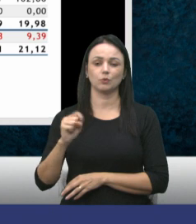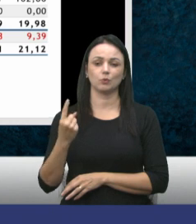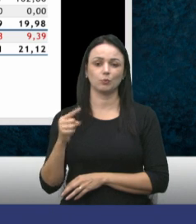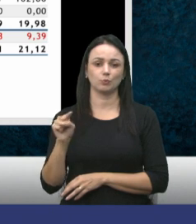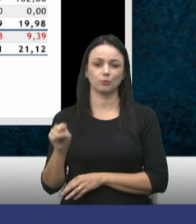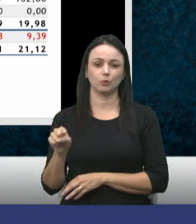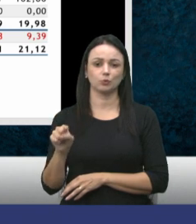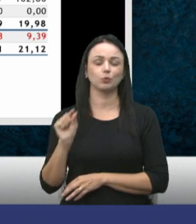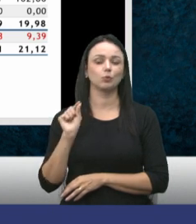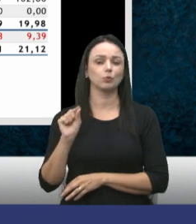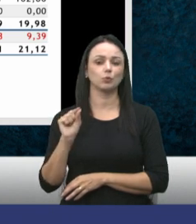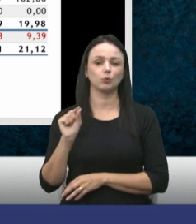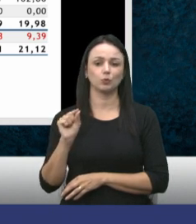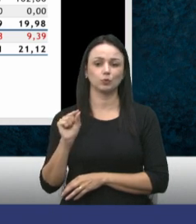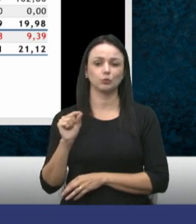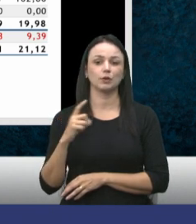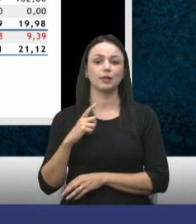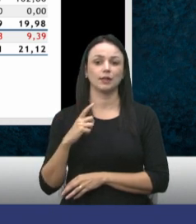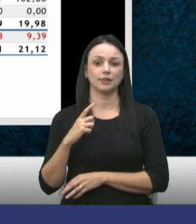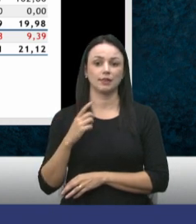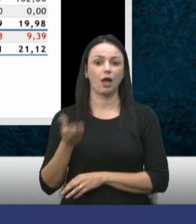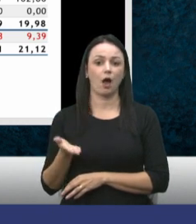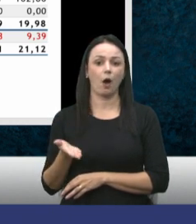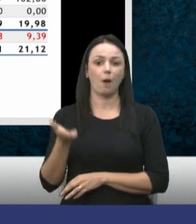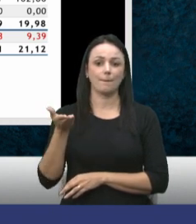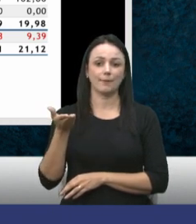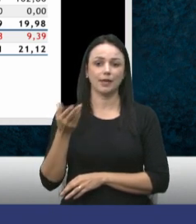220.781.000, que corresponde a um aumento de